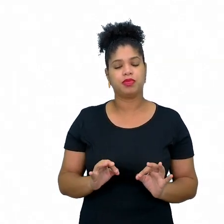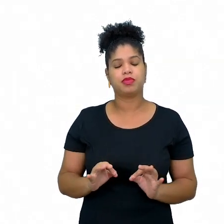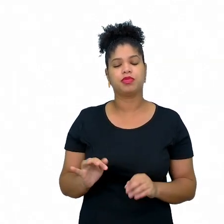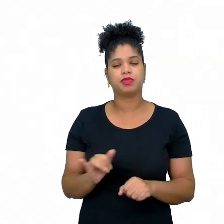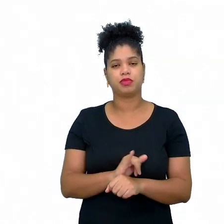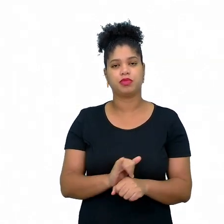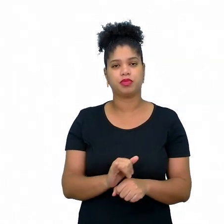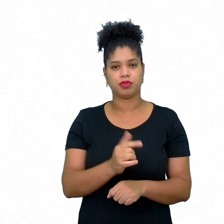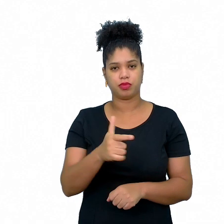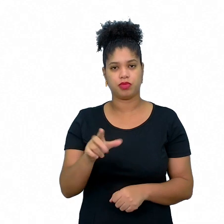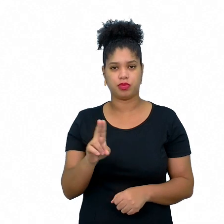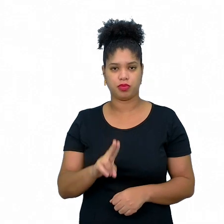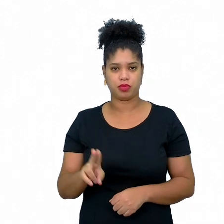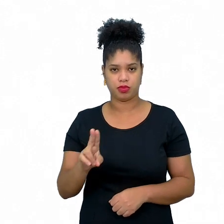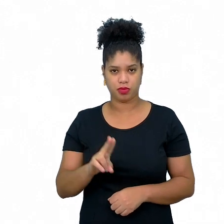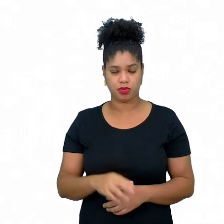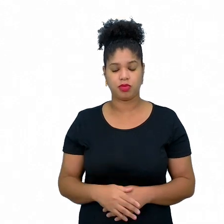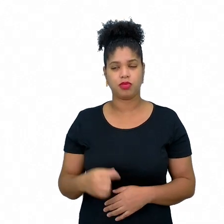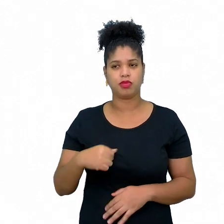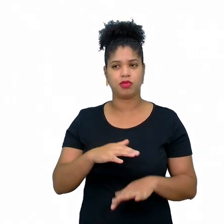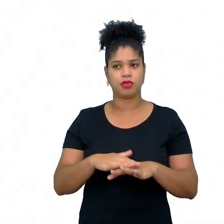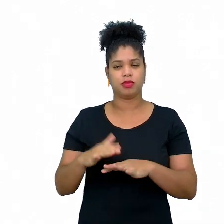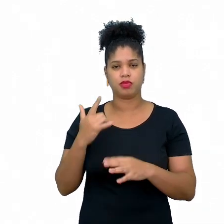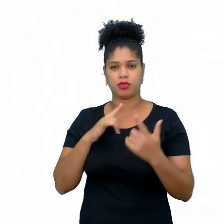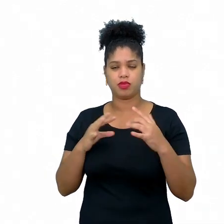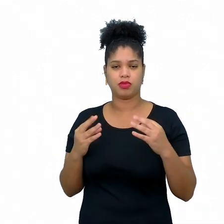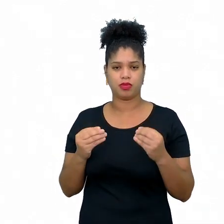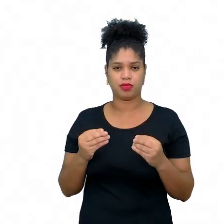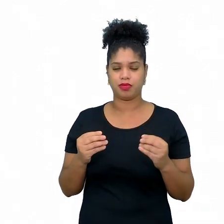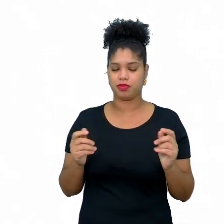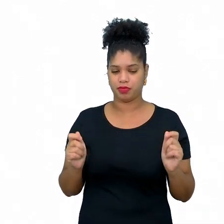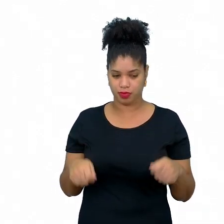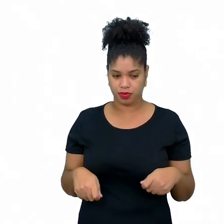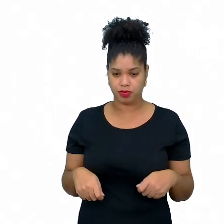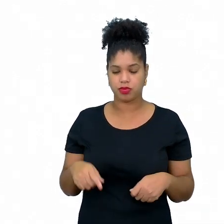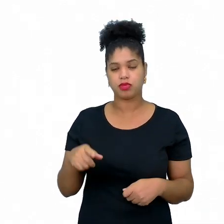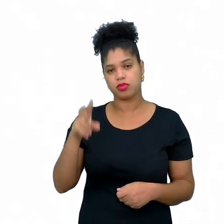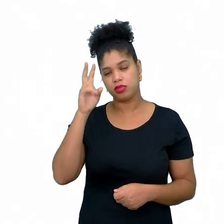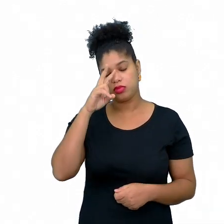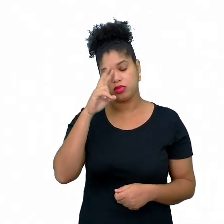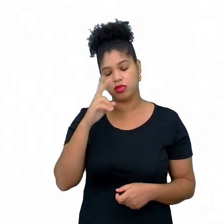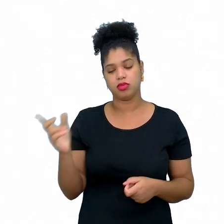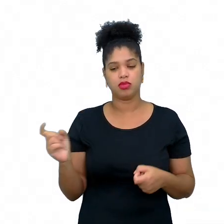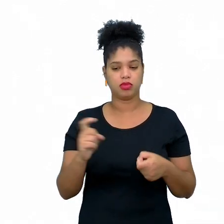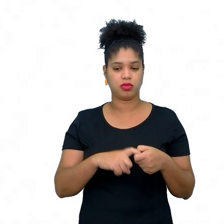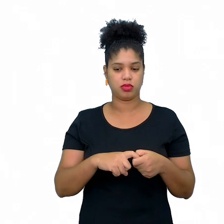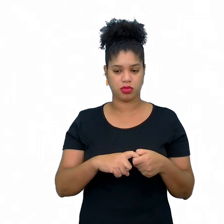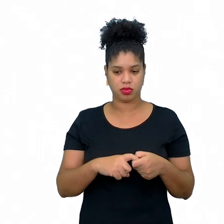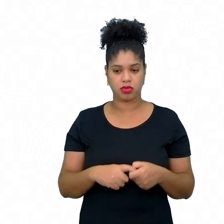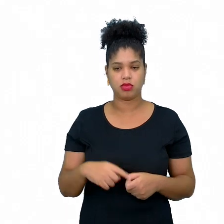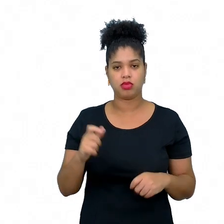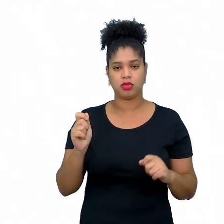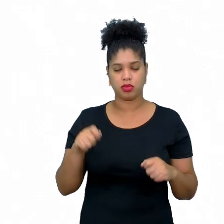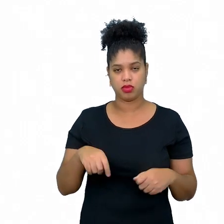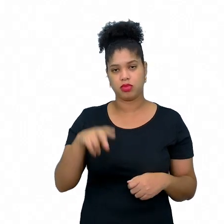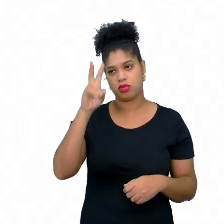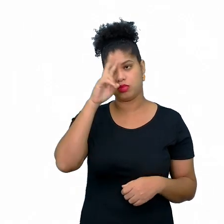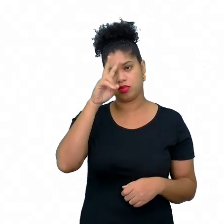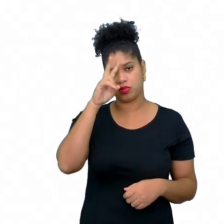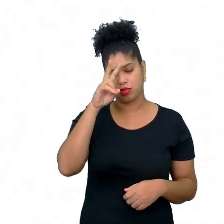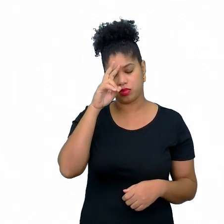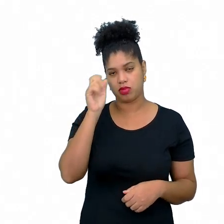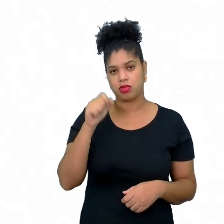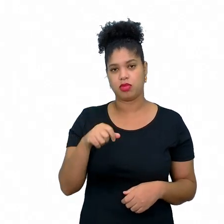né? E como eu vou traçar tudo isso? Fazer algumas retomadas, né? Relembrar de